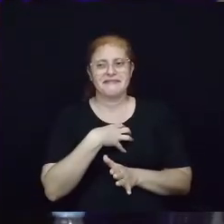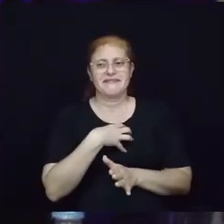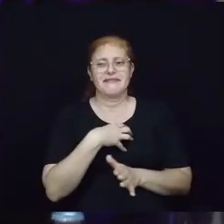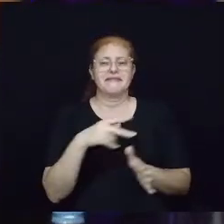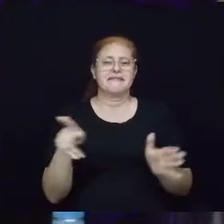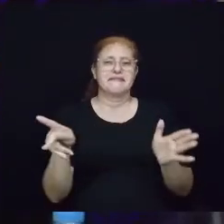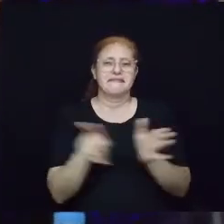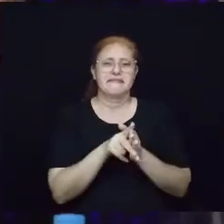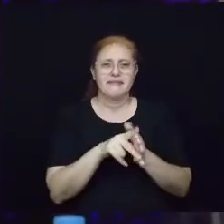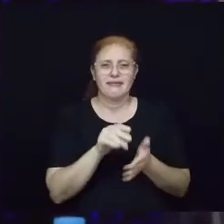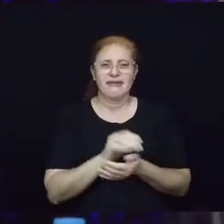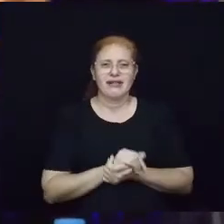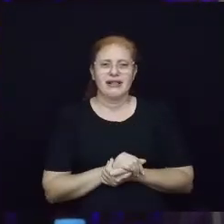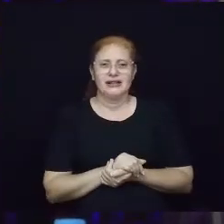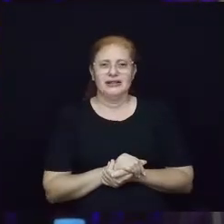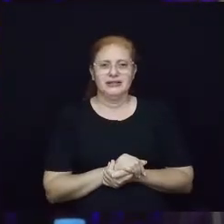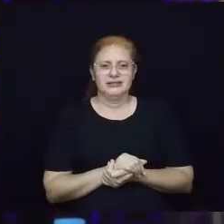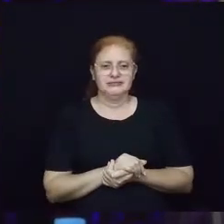ao